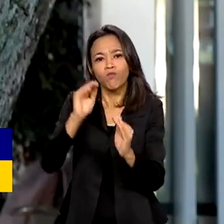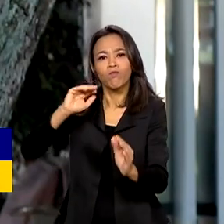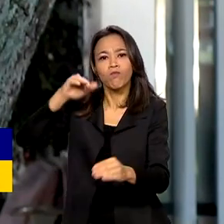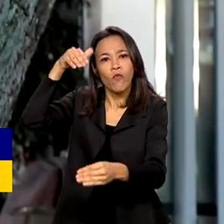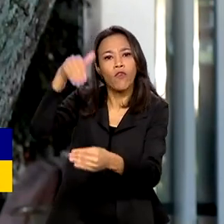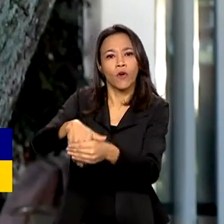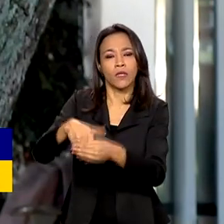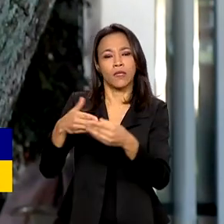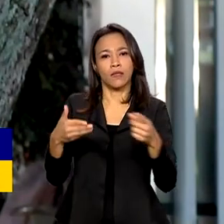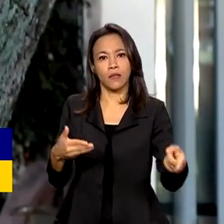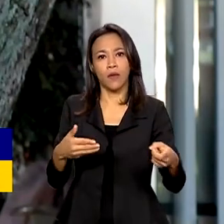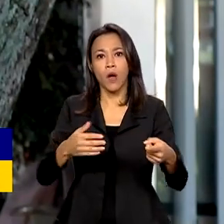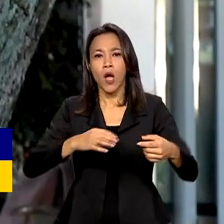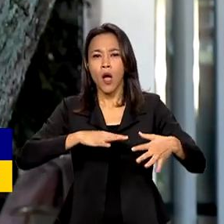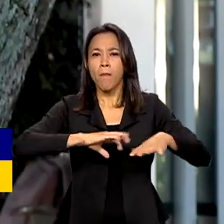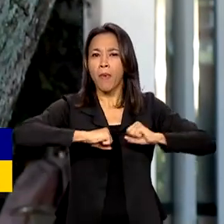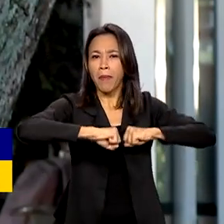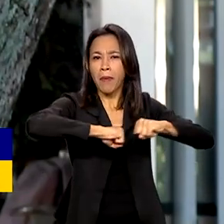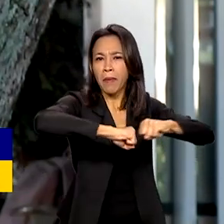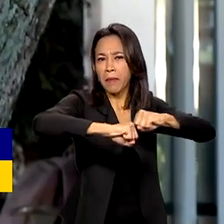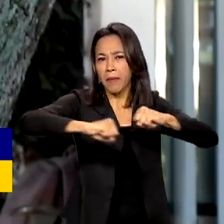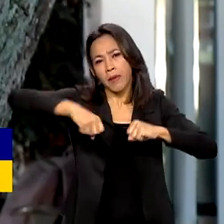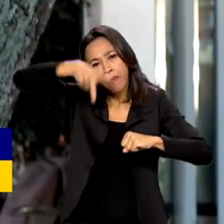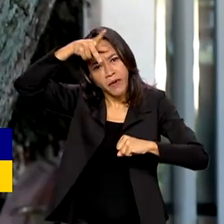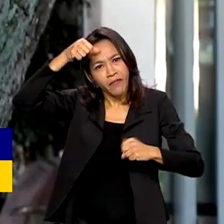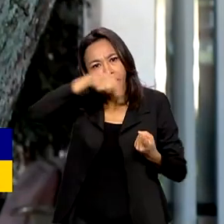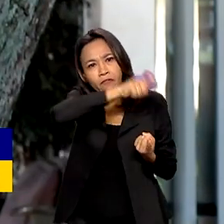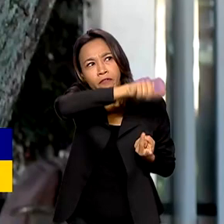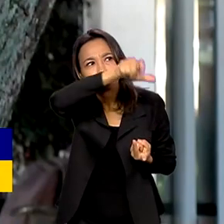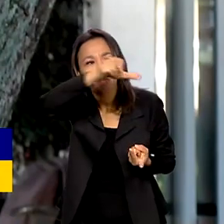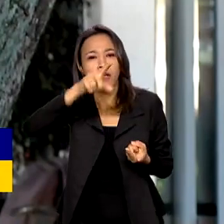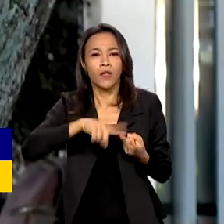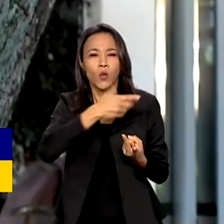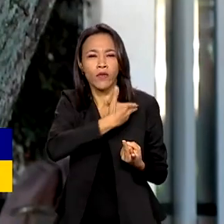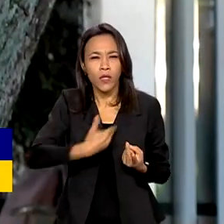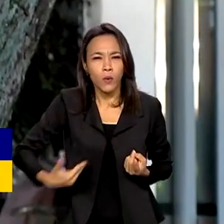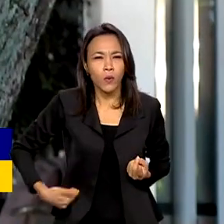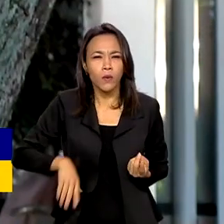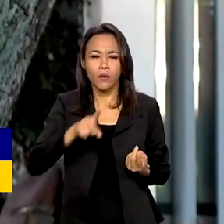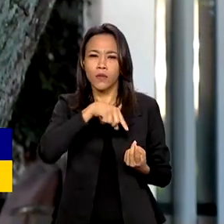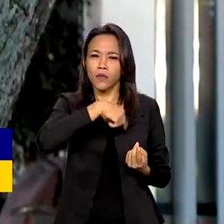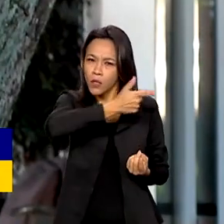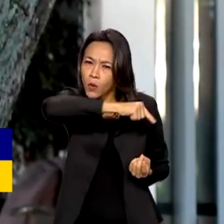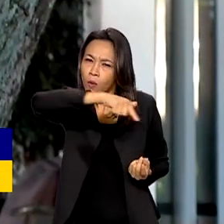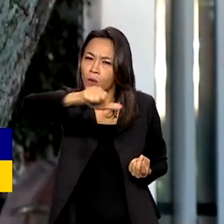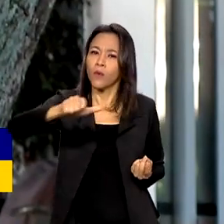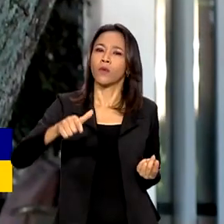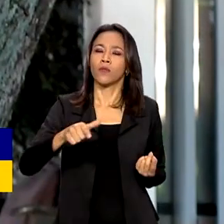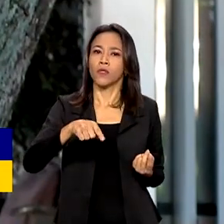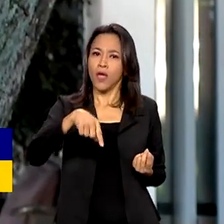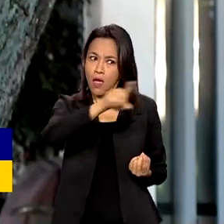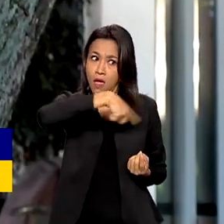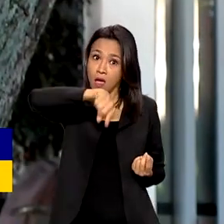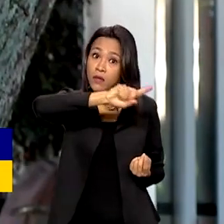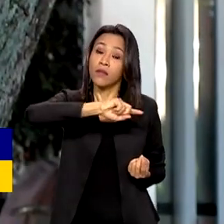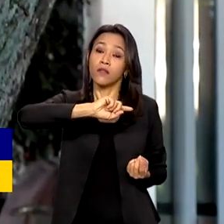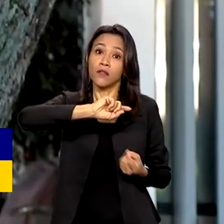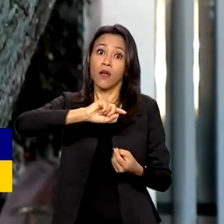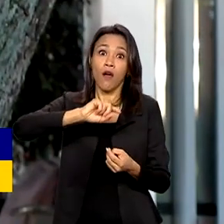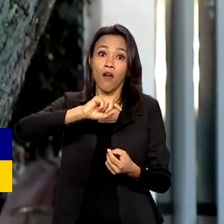o movimento de prefeitos de governadores de atores econômicos que não necessariamente votaram